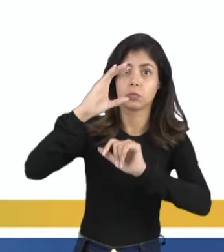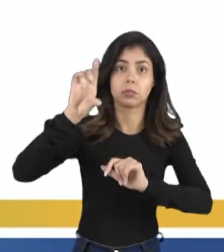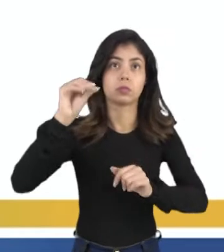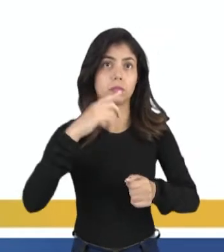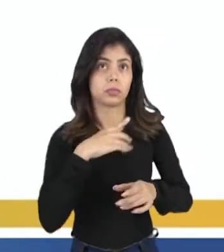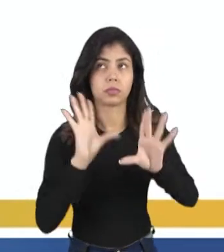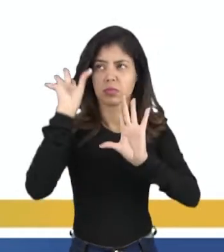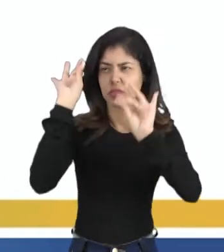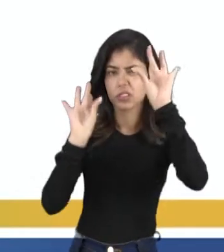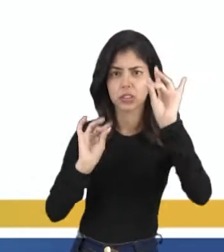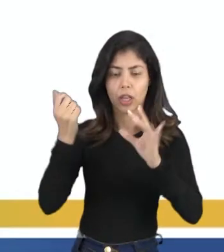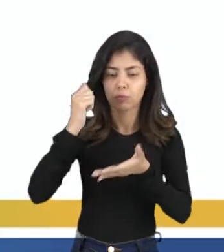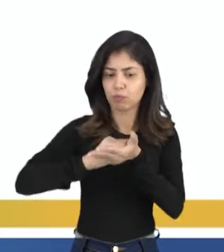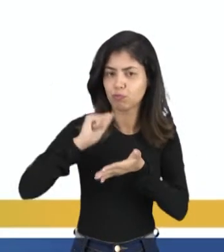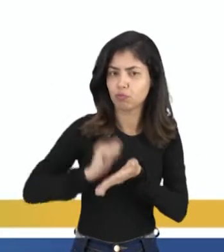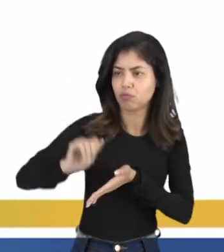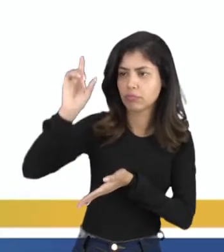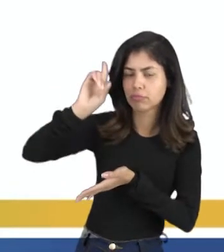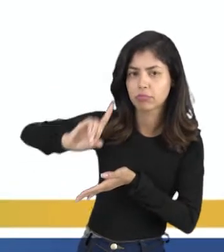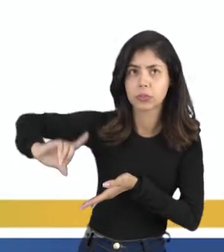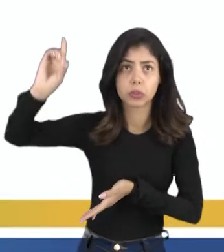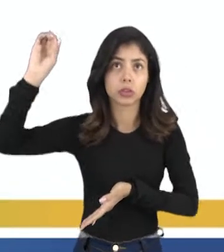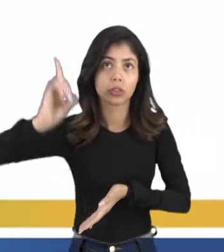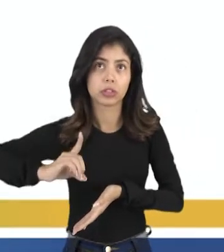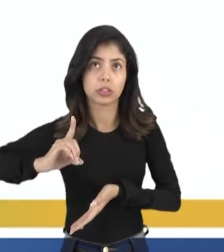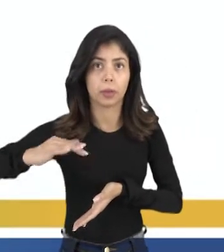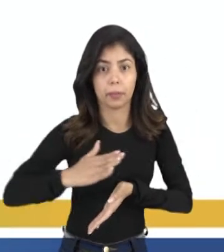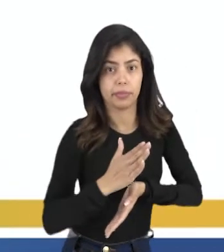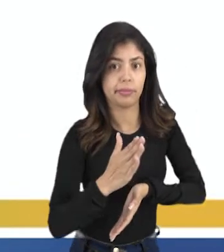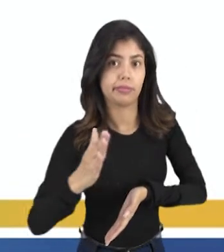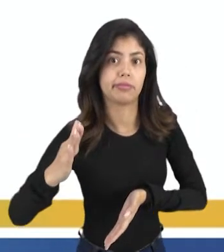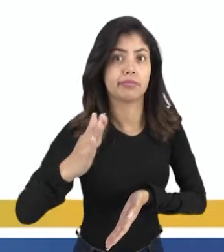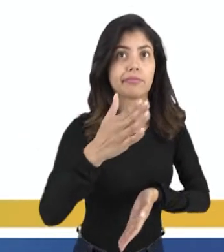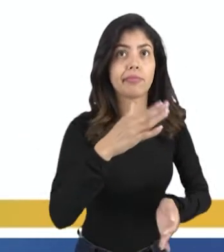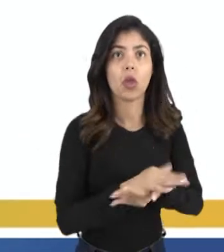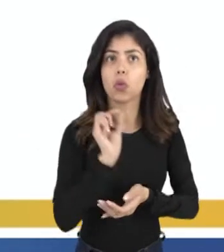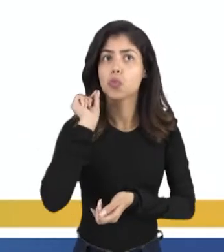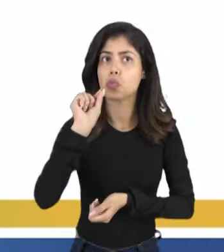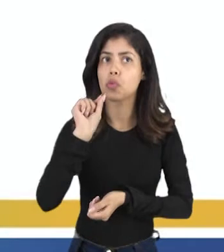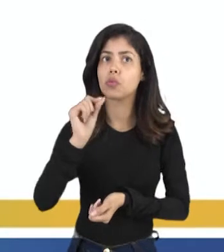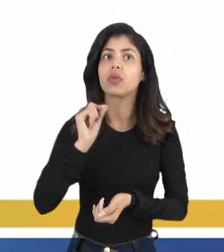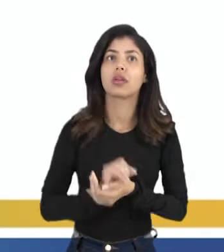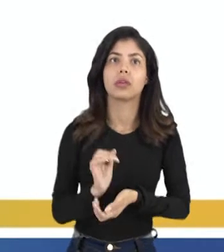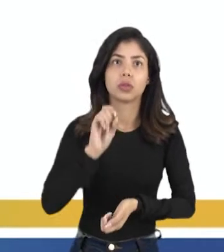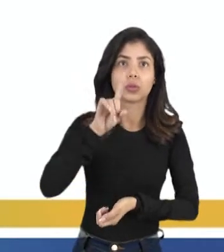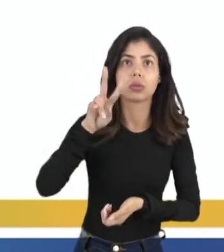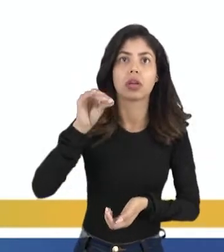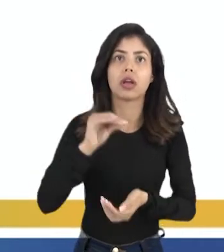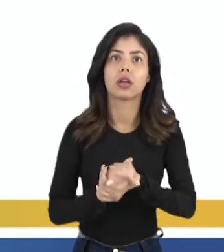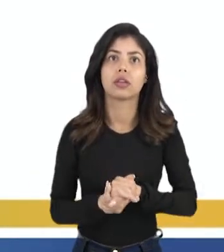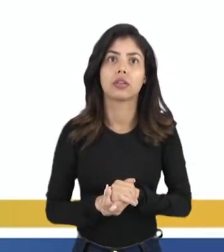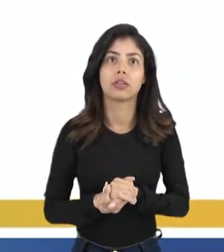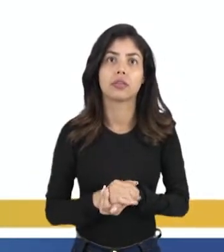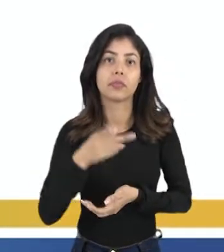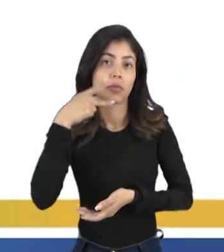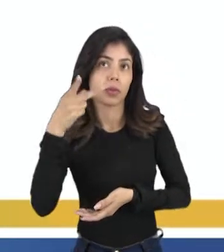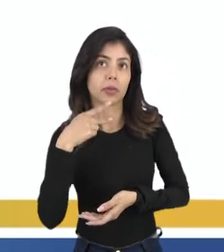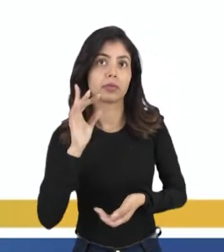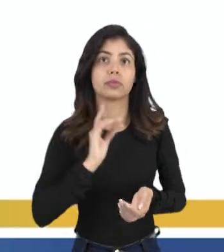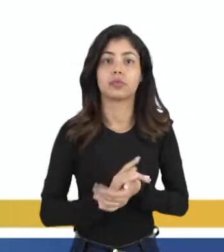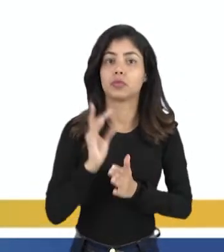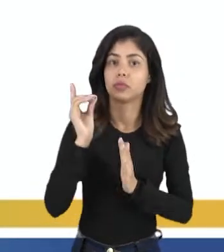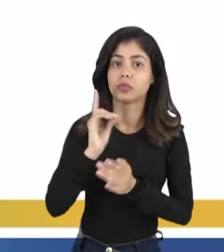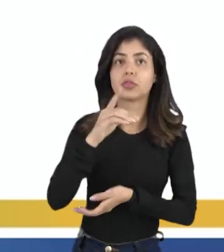talha. Deus escreve direito por linhas tortas. O que for, soará. Dizia os